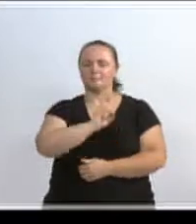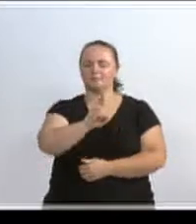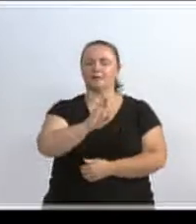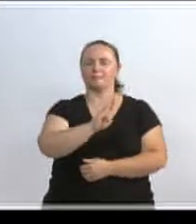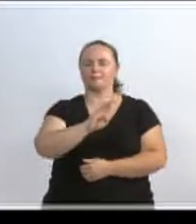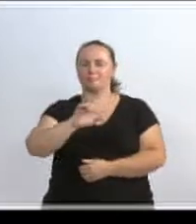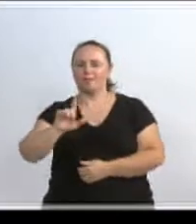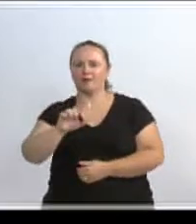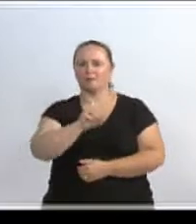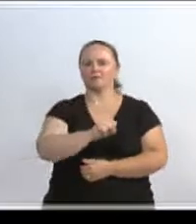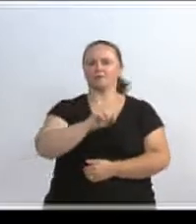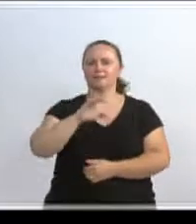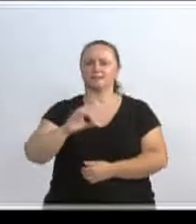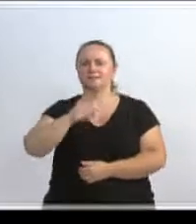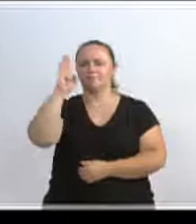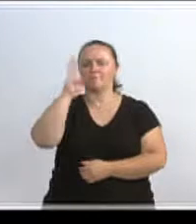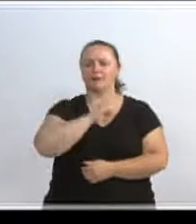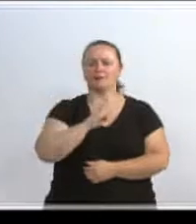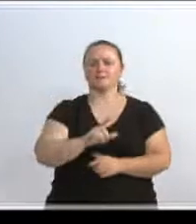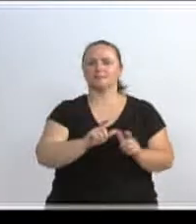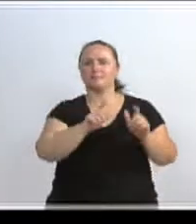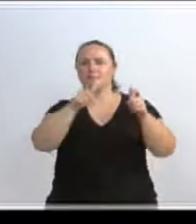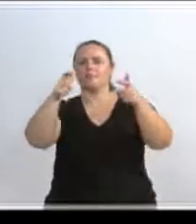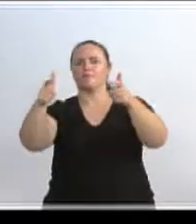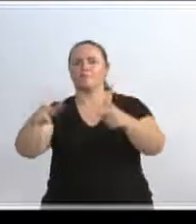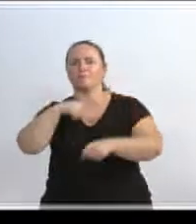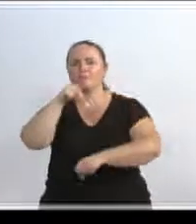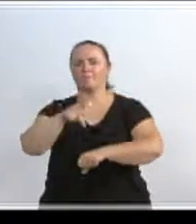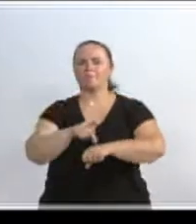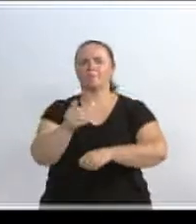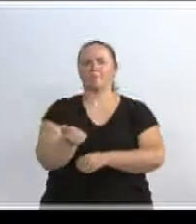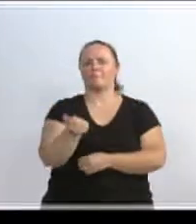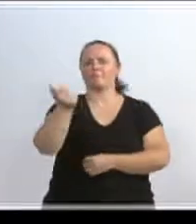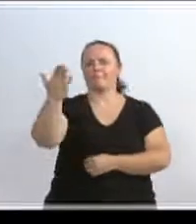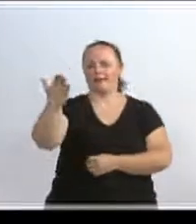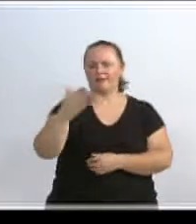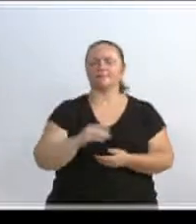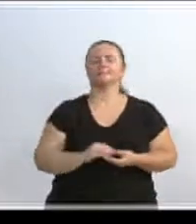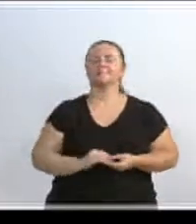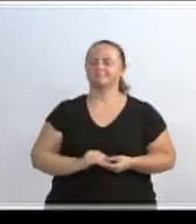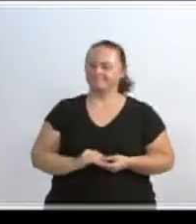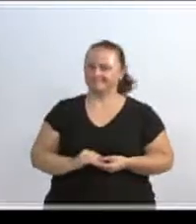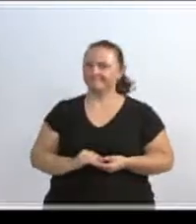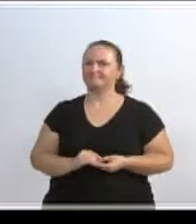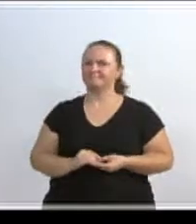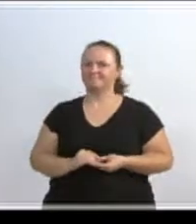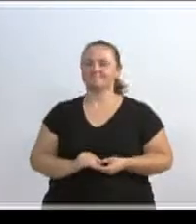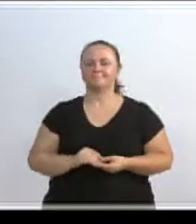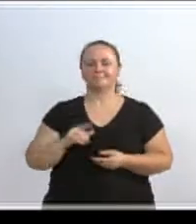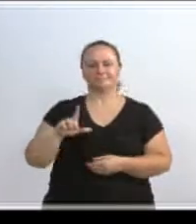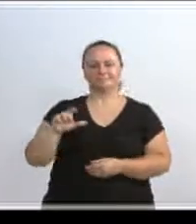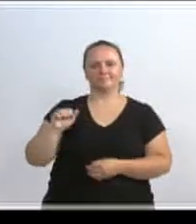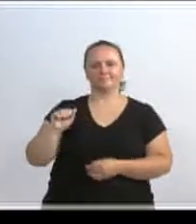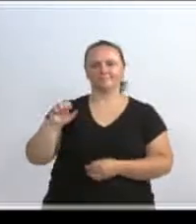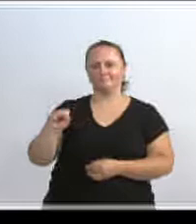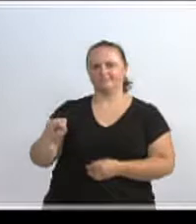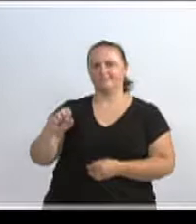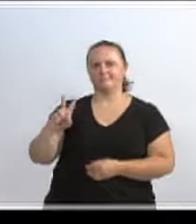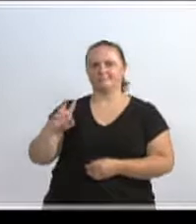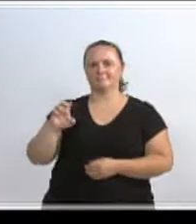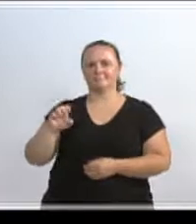Brasil no ranking internacional. Então, na verdade, foi lá em Las Vegas e, para vocês verem, conseguiram